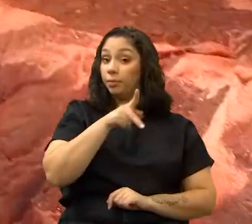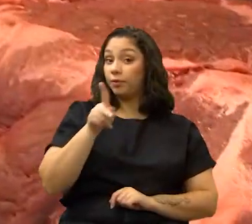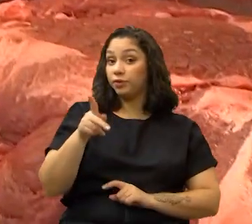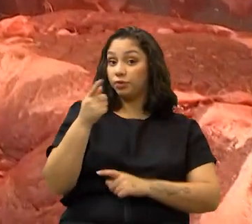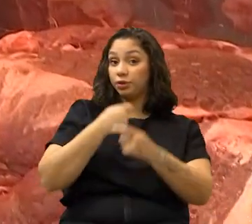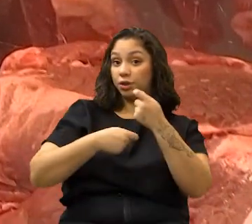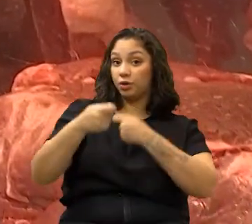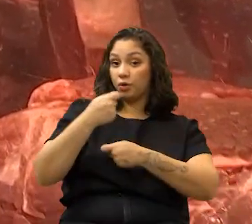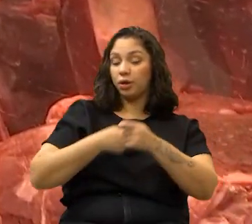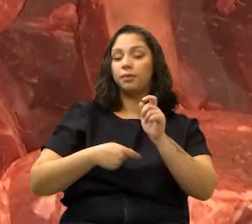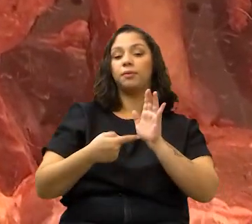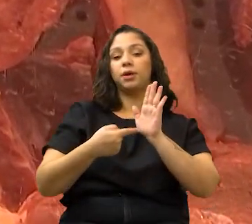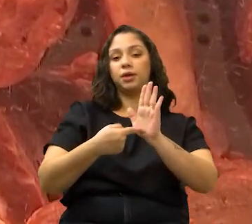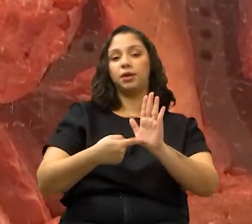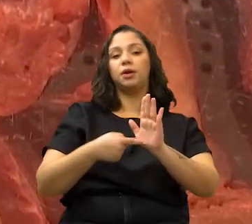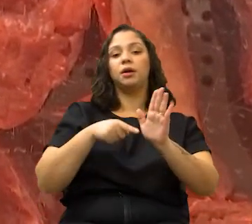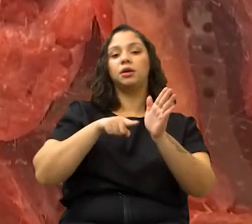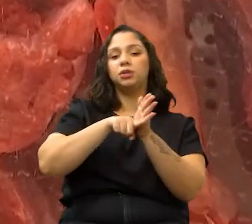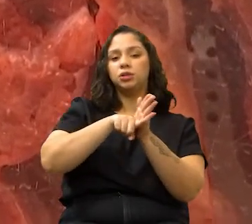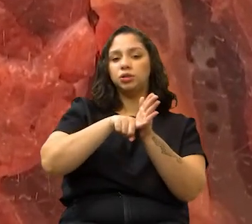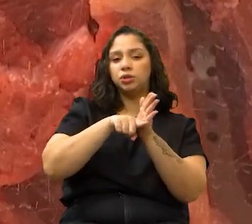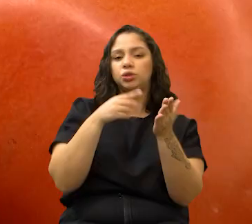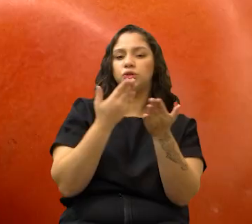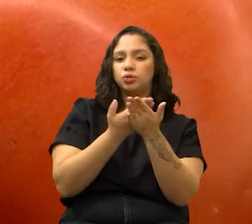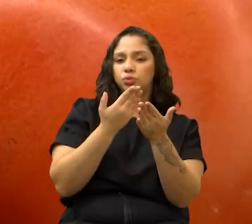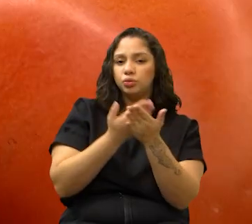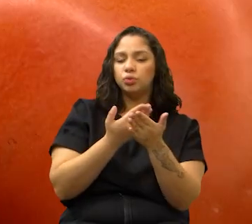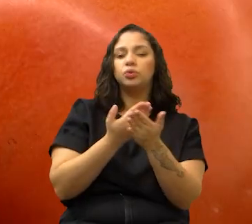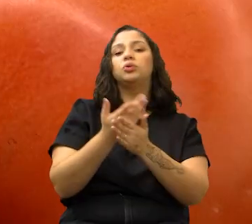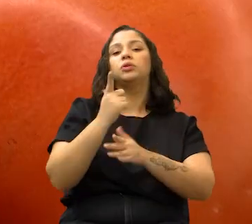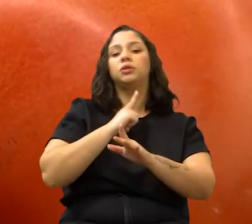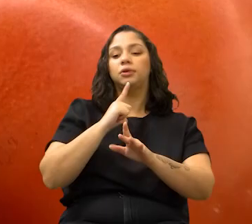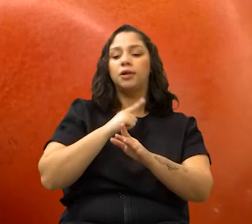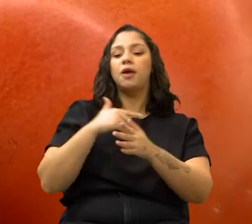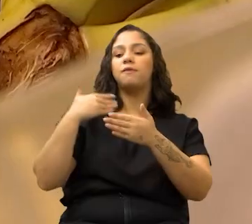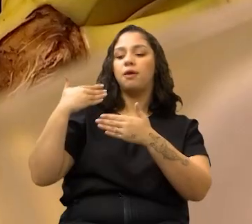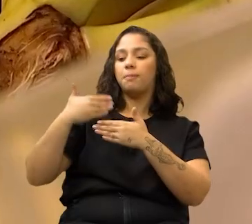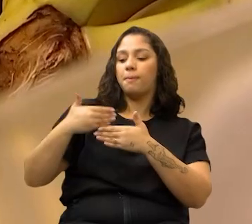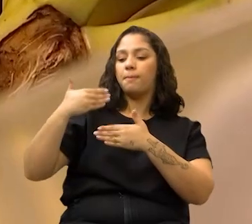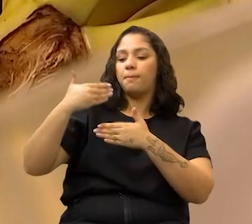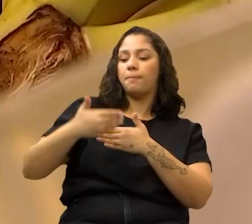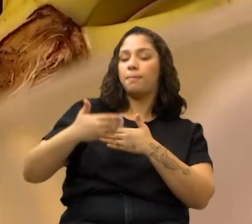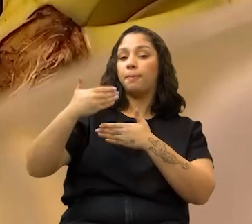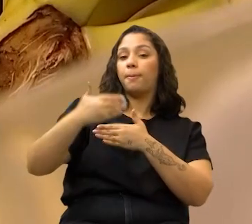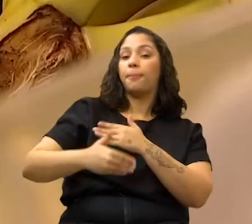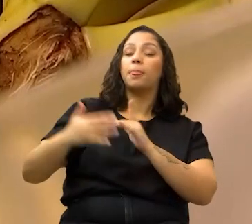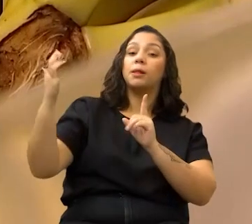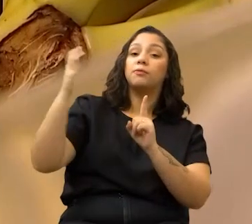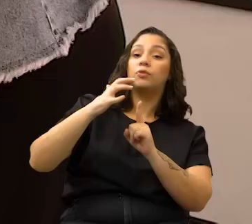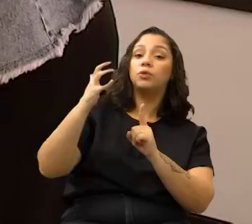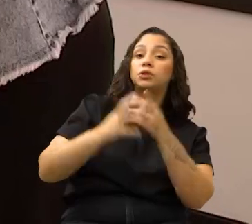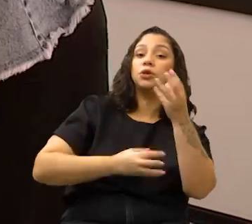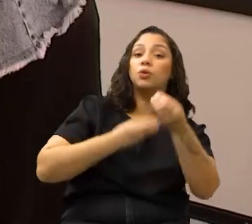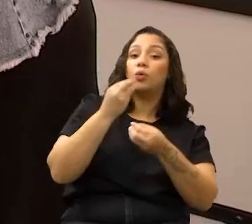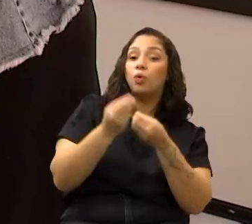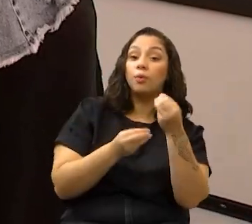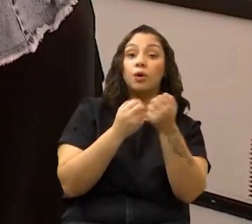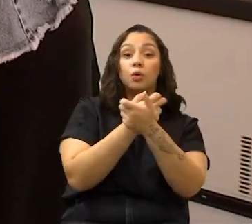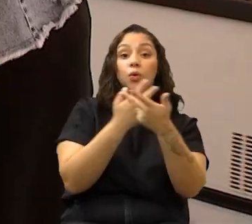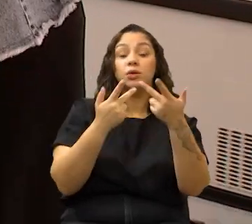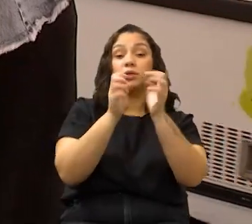de economia que coordenou o estudo, essa redução seguida no preço da cesta pode ter tido influência de algumas